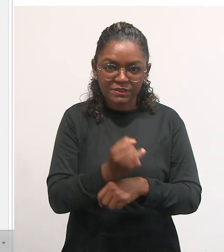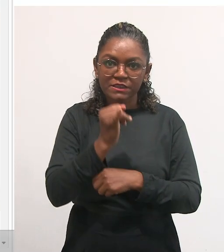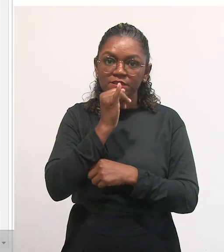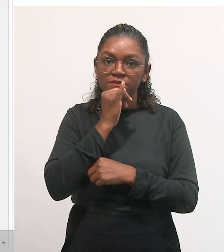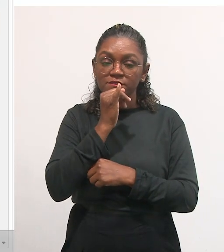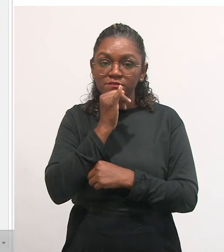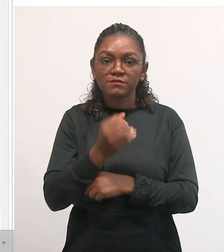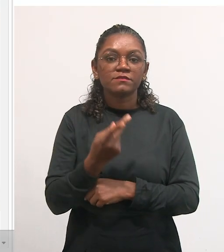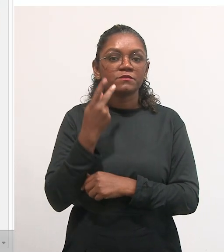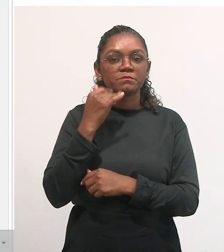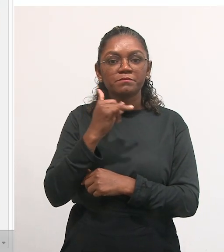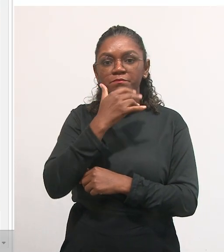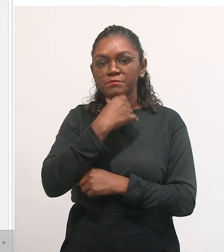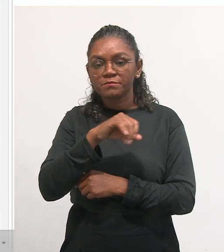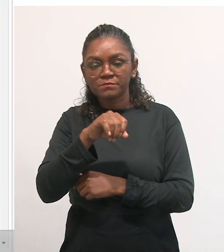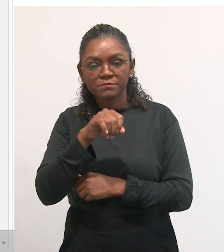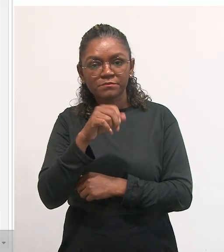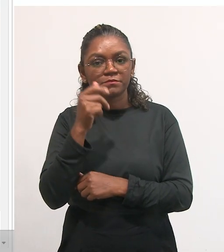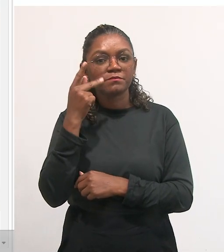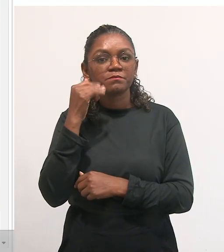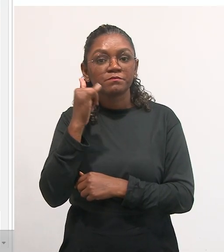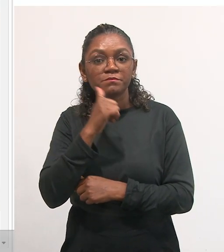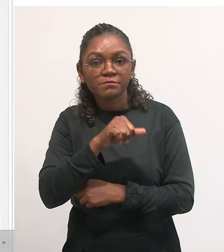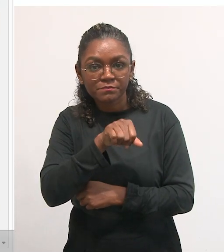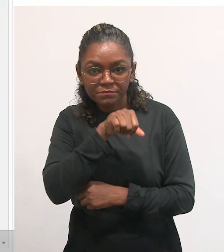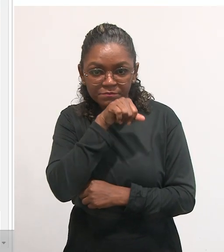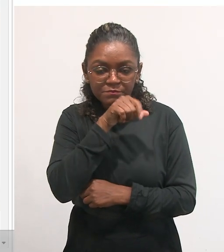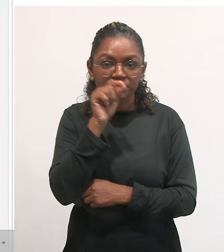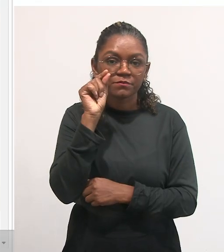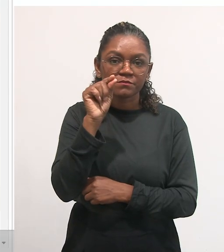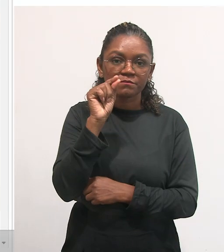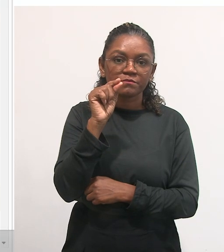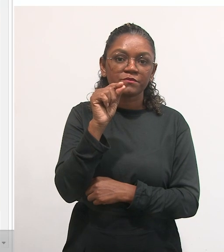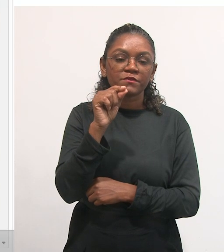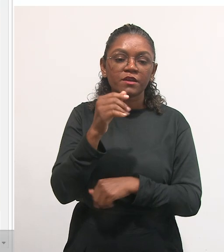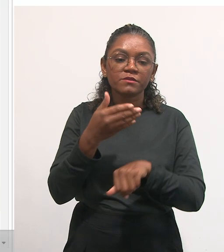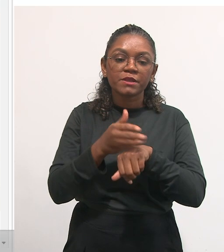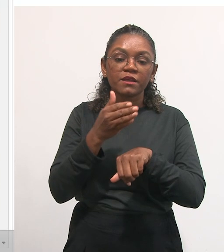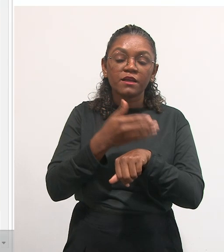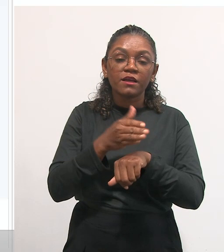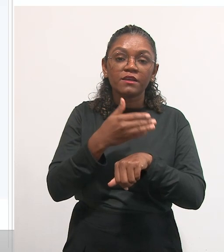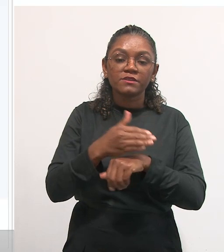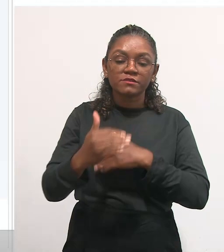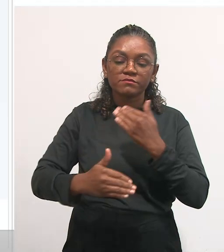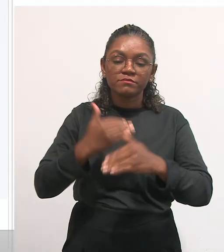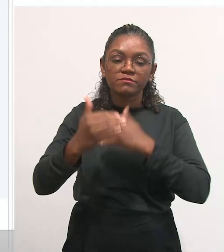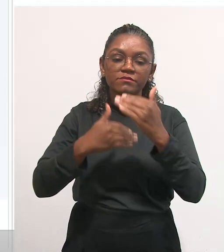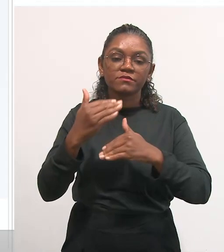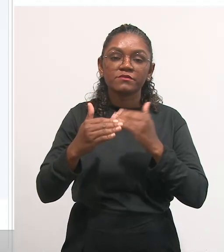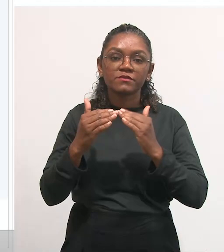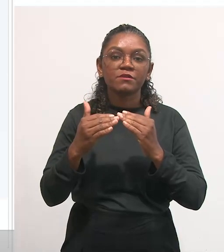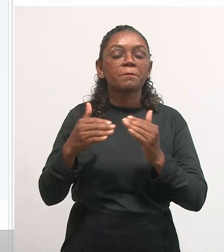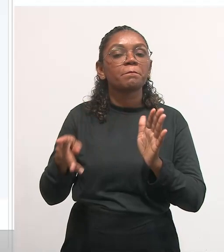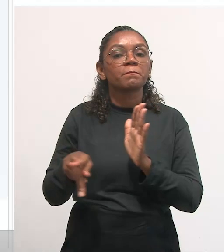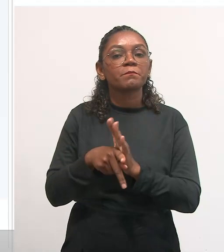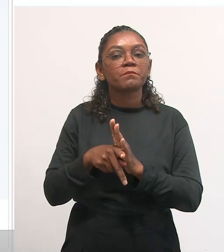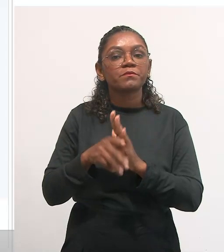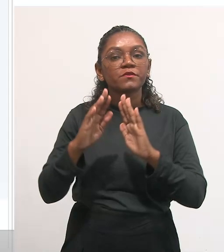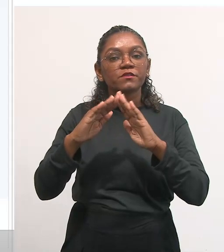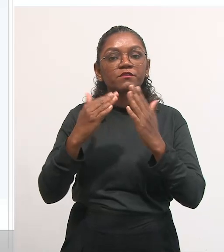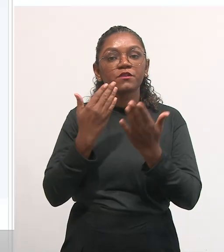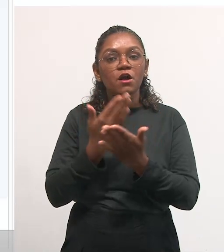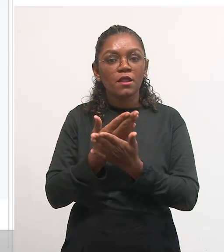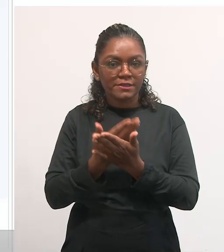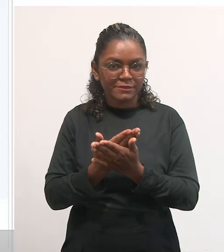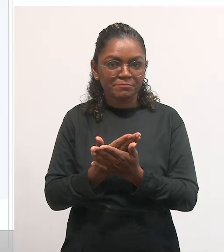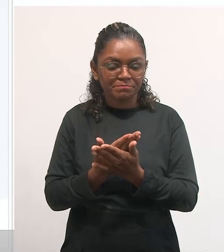vez regularão a prática didática que se desenvolve durante a escolaridade Então essa reflexão